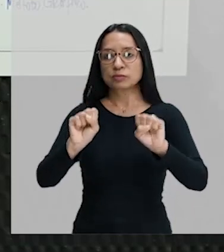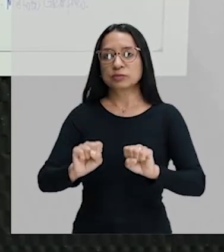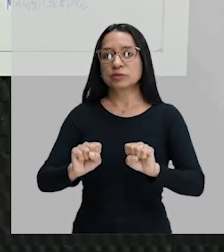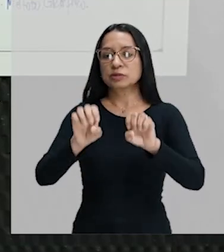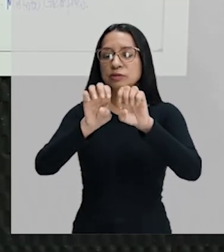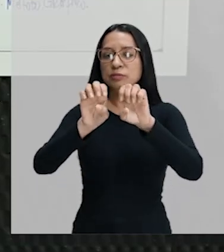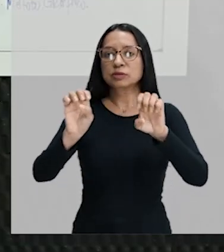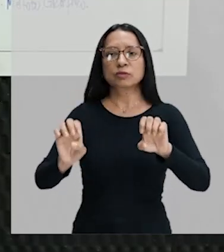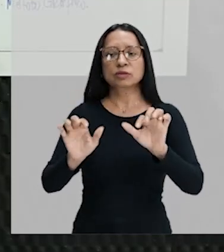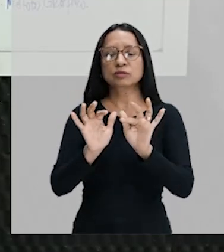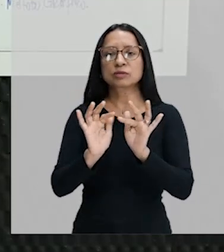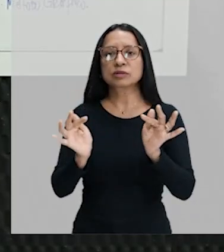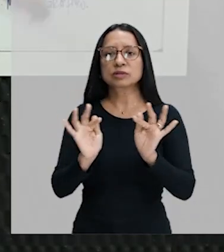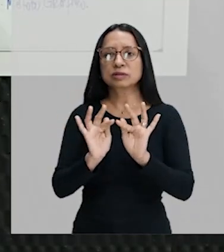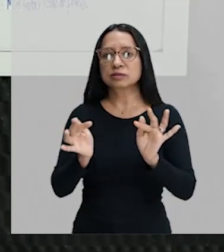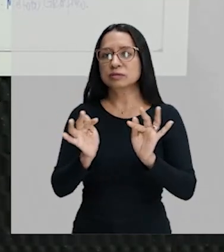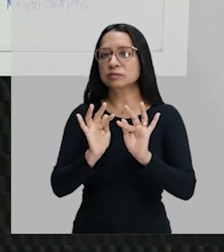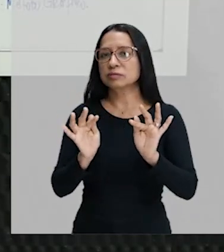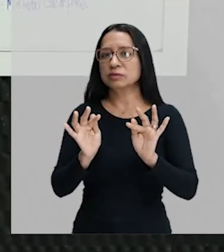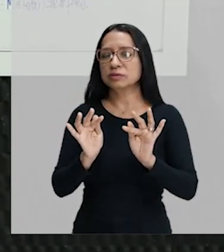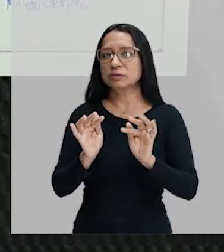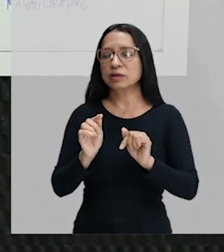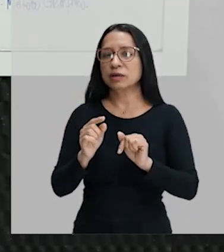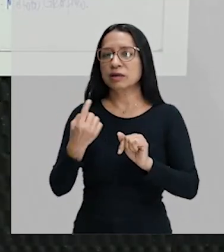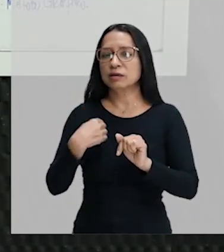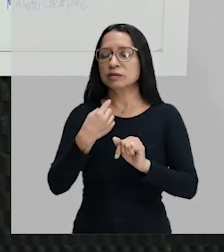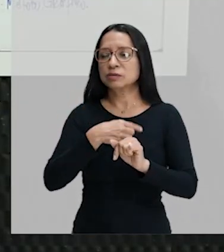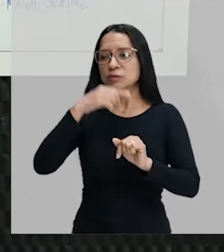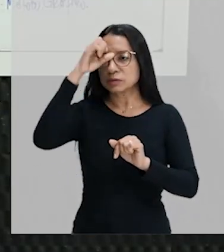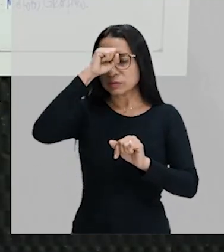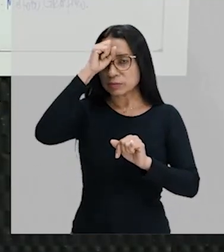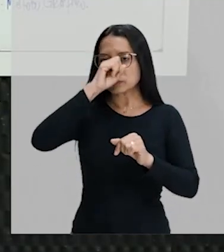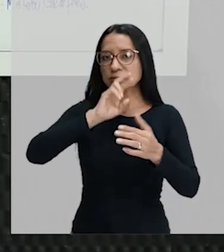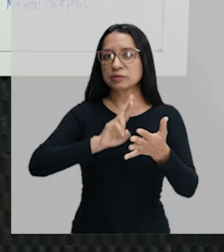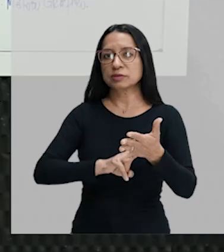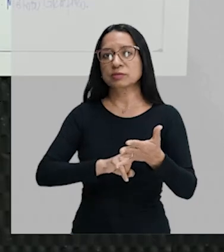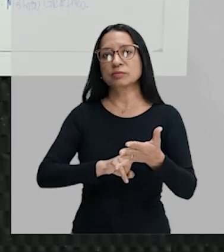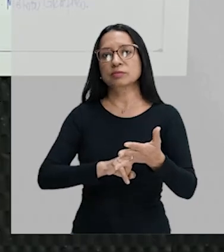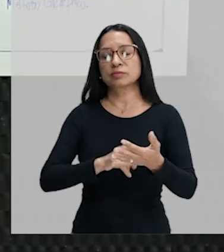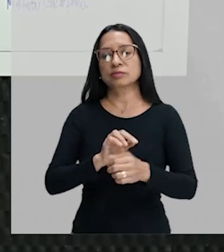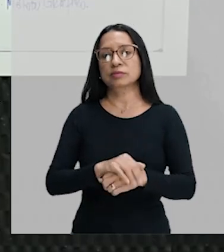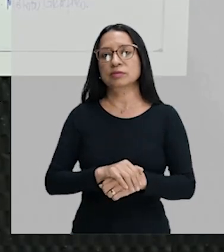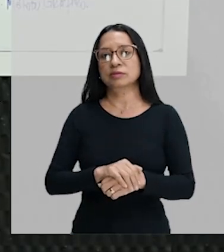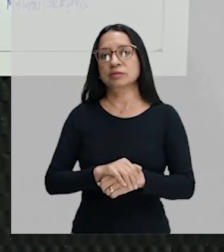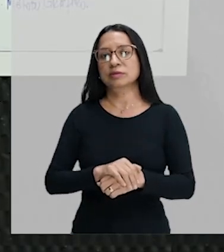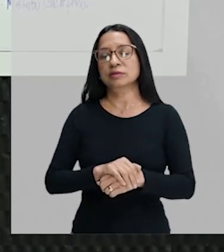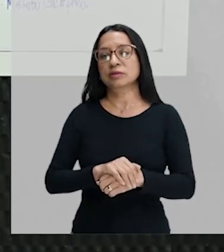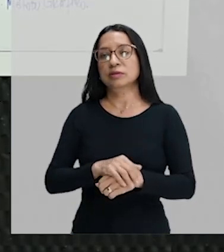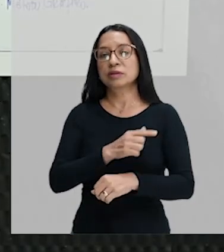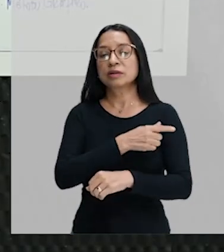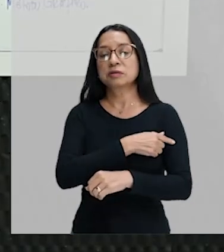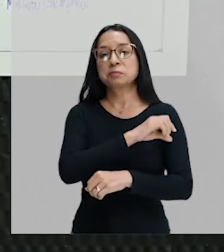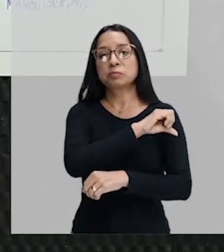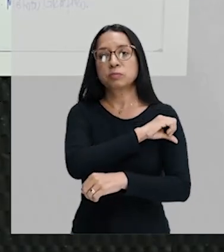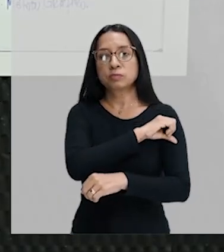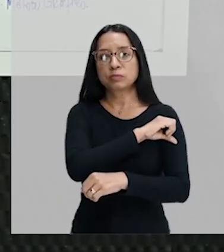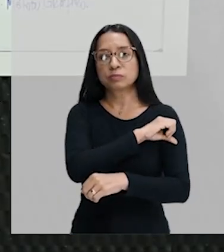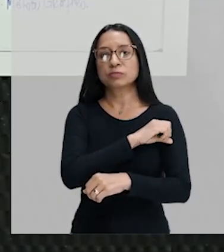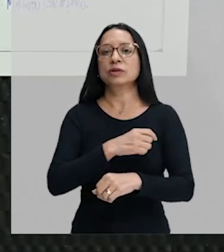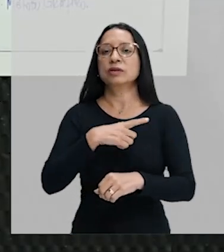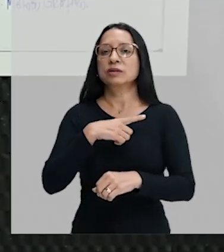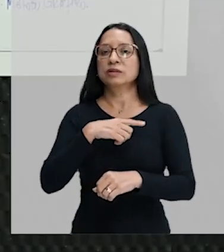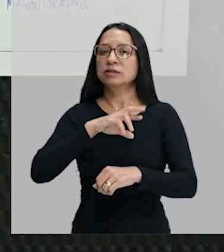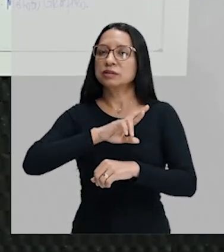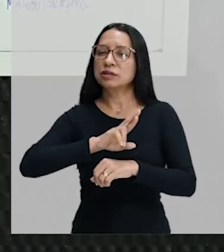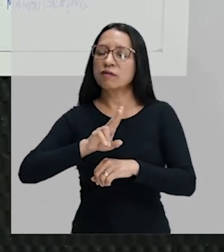né? Com aquelas equações que a gente aprendeu a resolver lá no ensino fundamental. E aí você tem